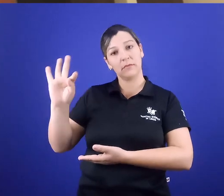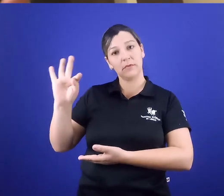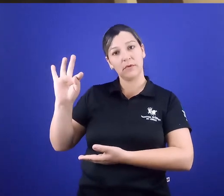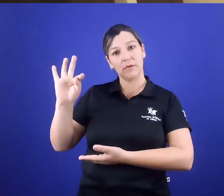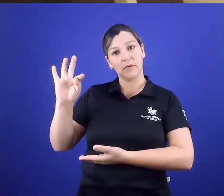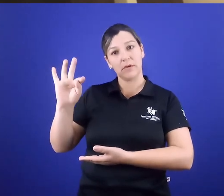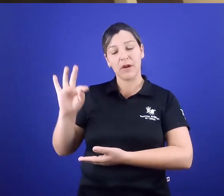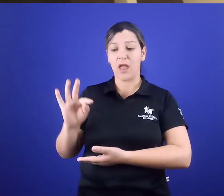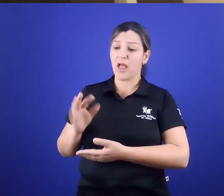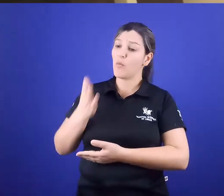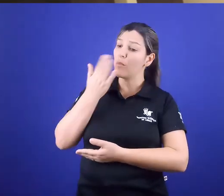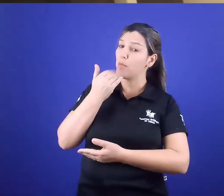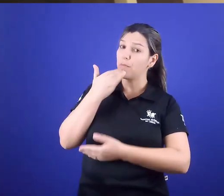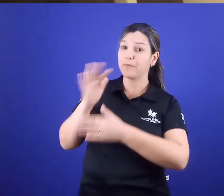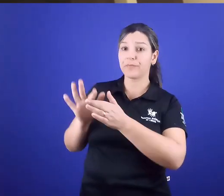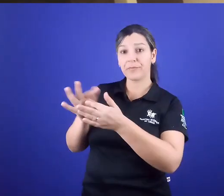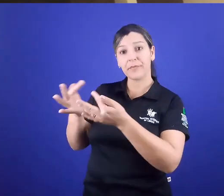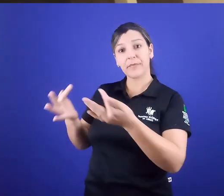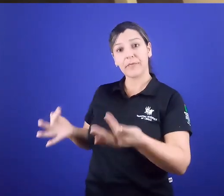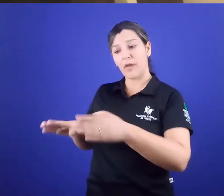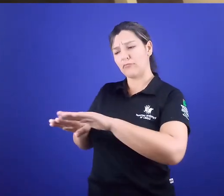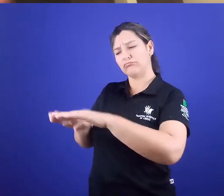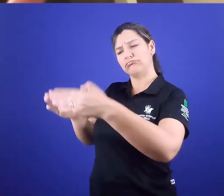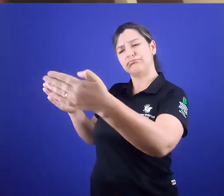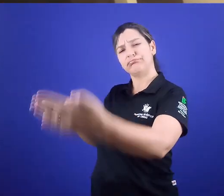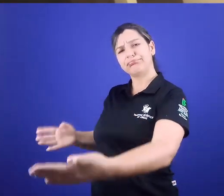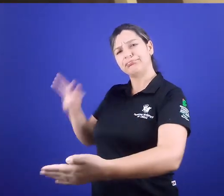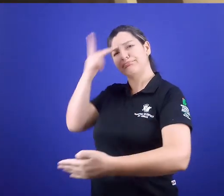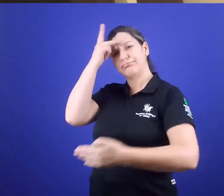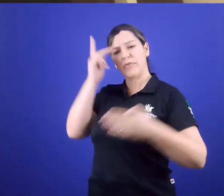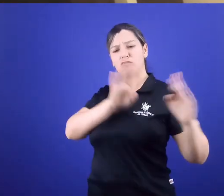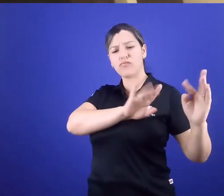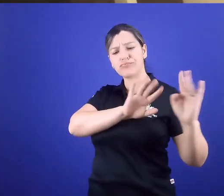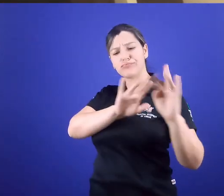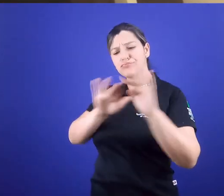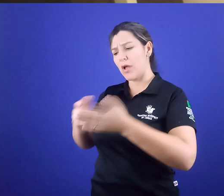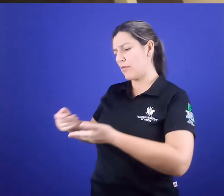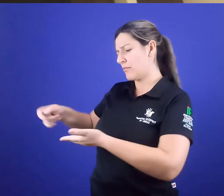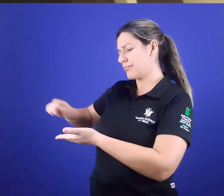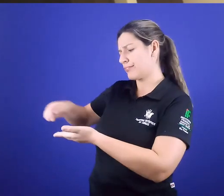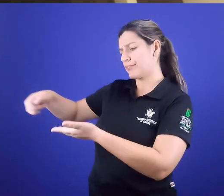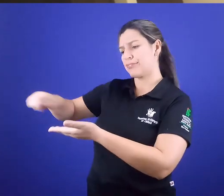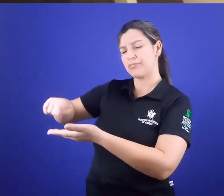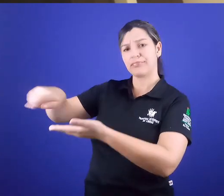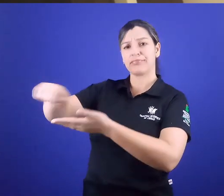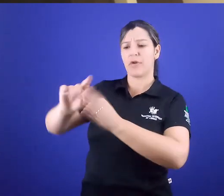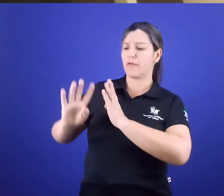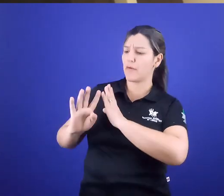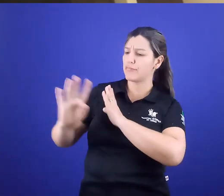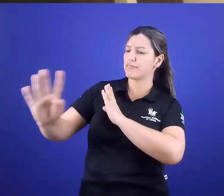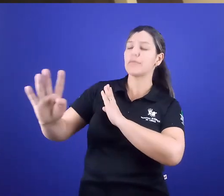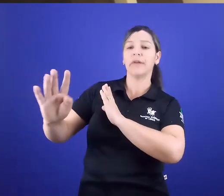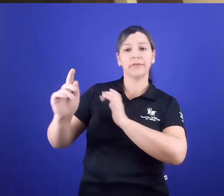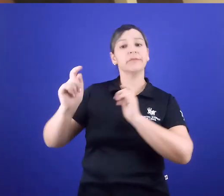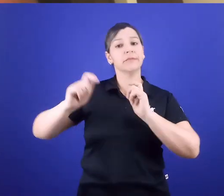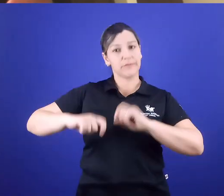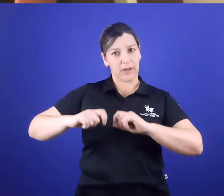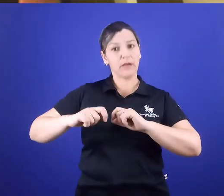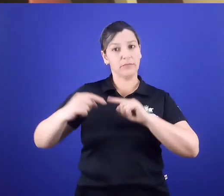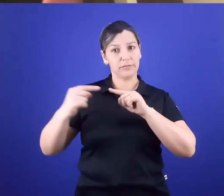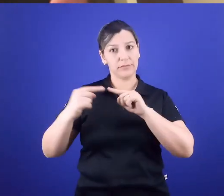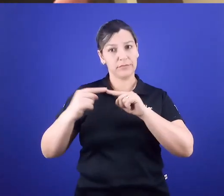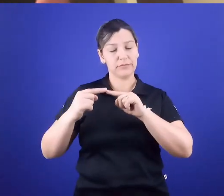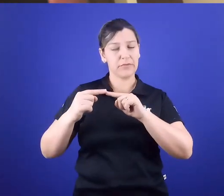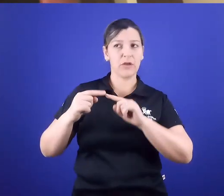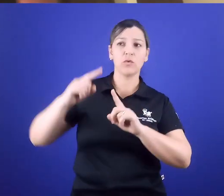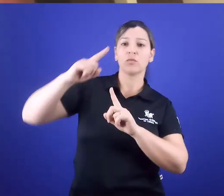uma comida mais simples. Então já vou pensar numa comida que eu consiga fazer para atender um número maior de pessoas. E qual